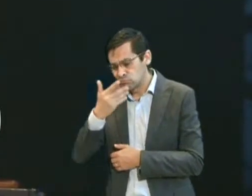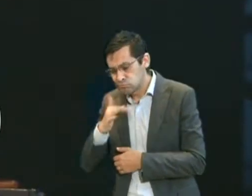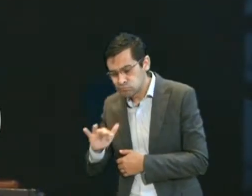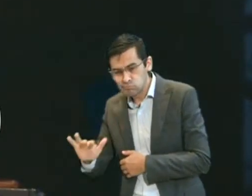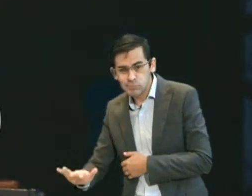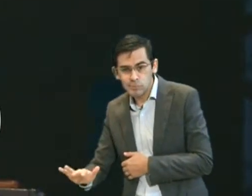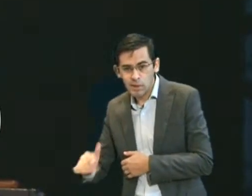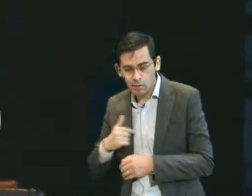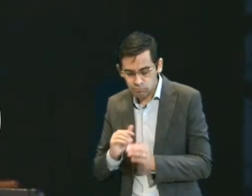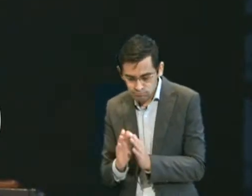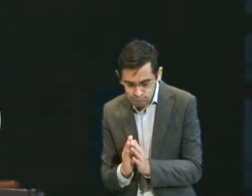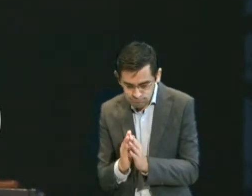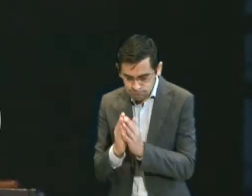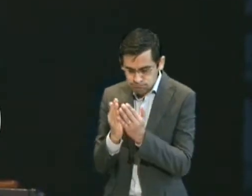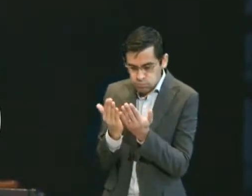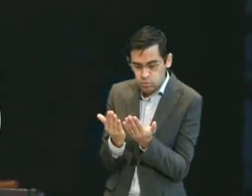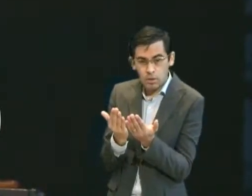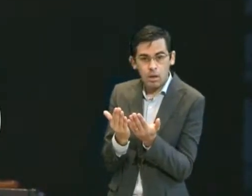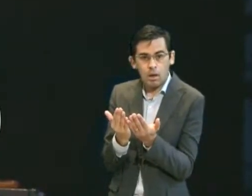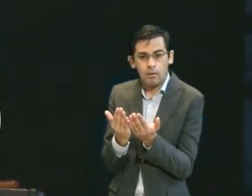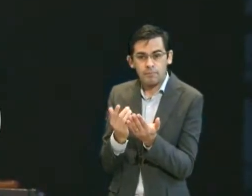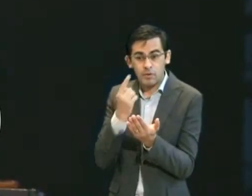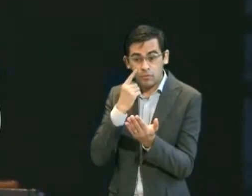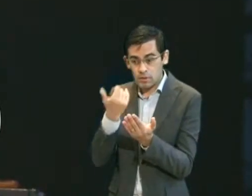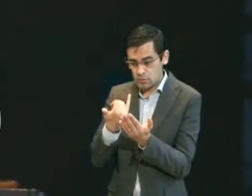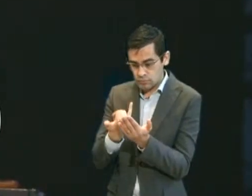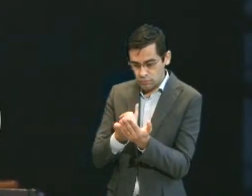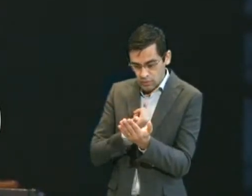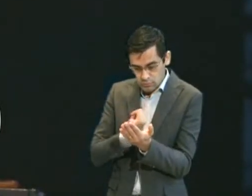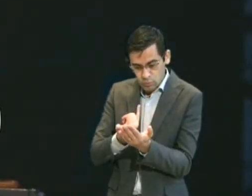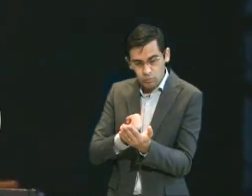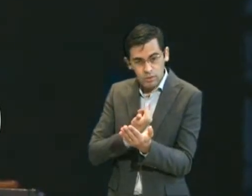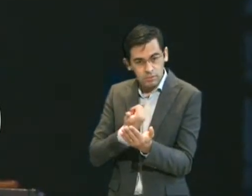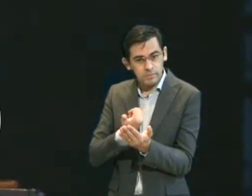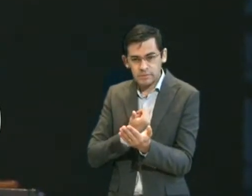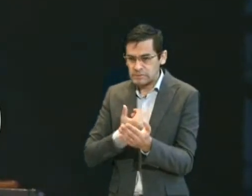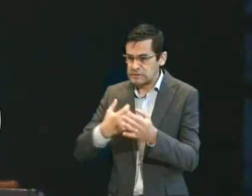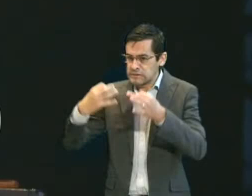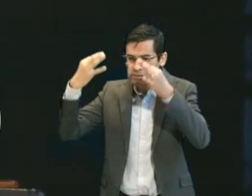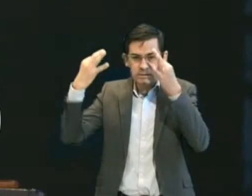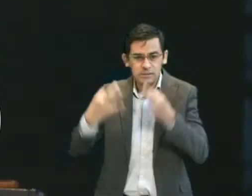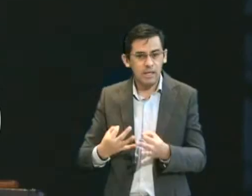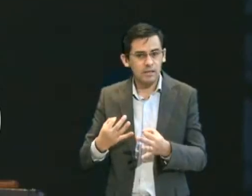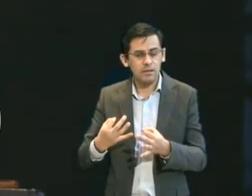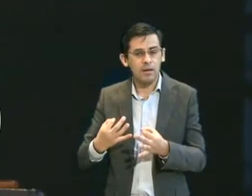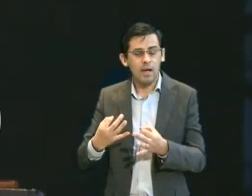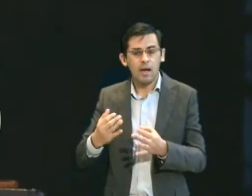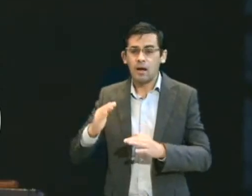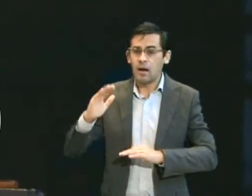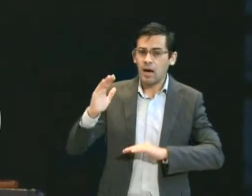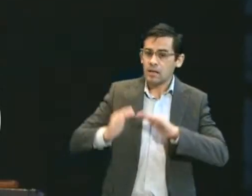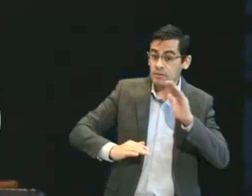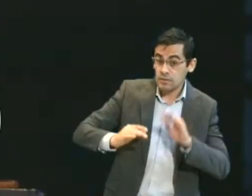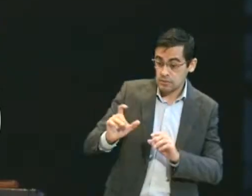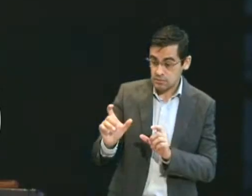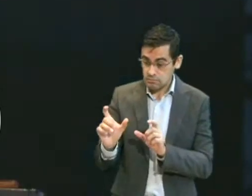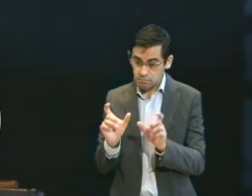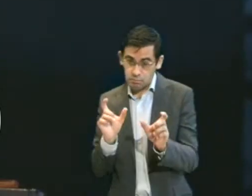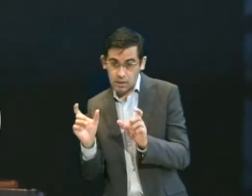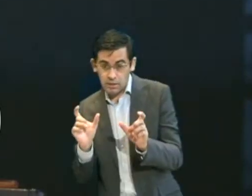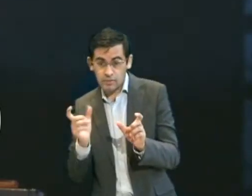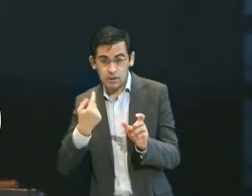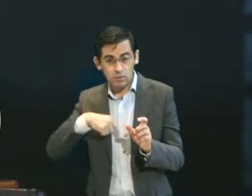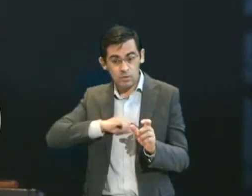a Bíblia e eu vi Deus falando de forma exatamente específica. Às vezes eram palavras que a gente